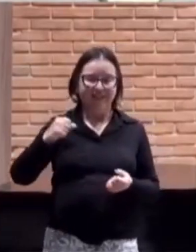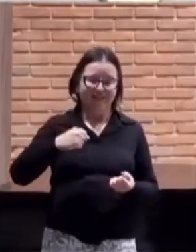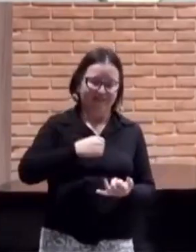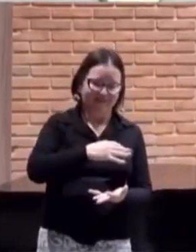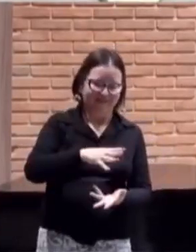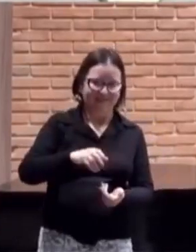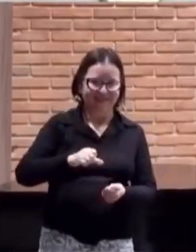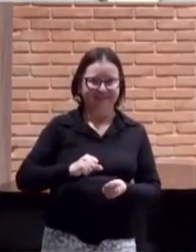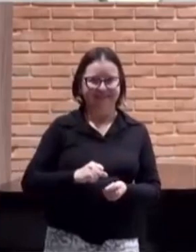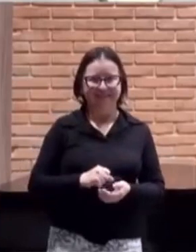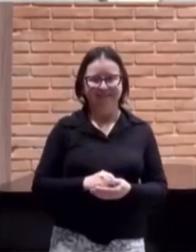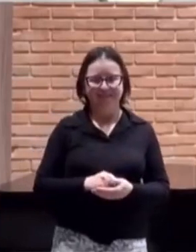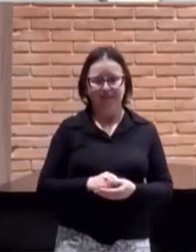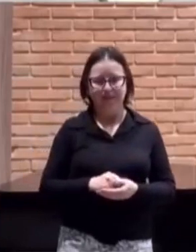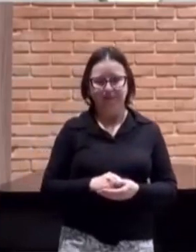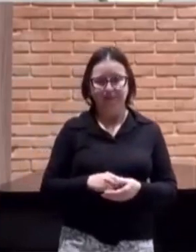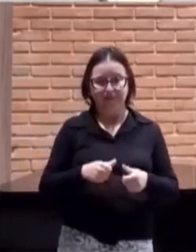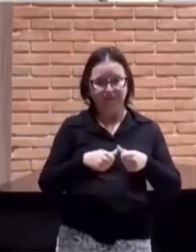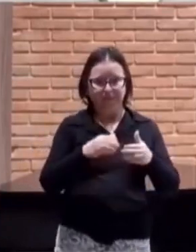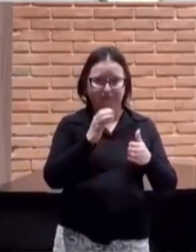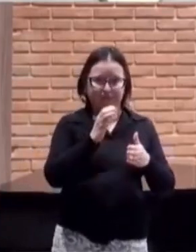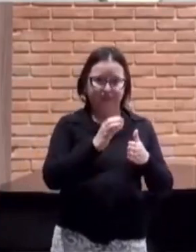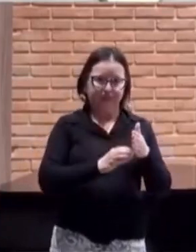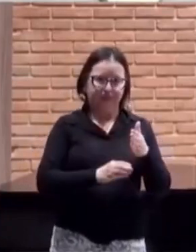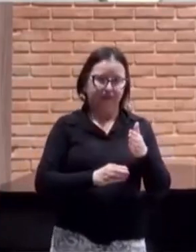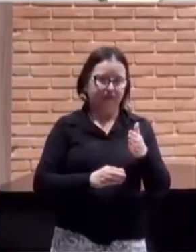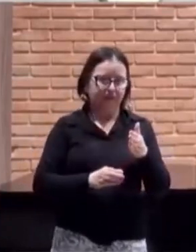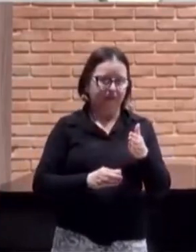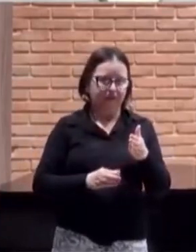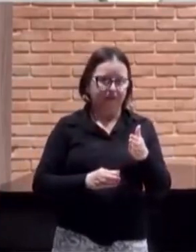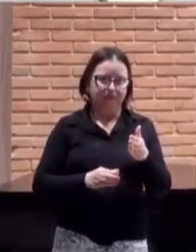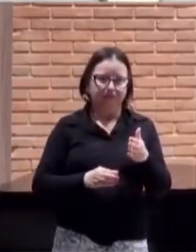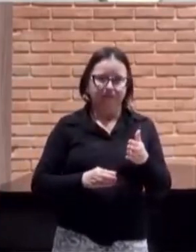mundo. Este capítulo conclui